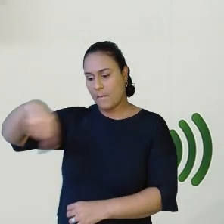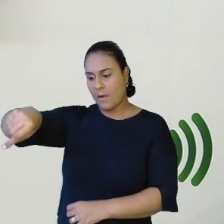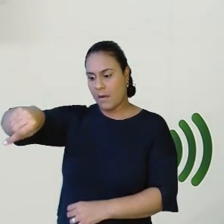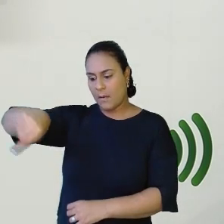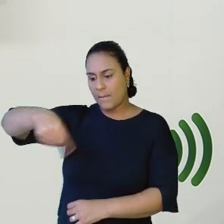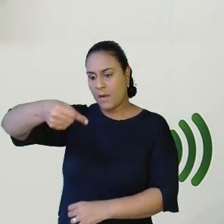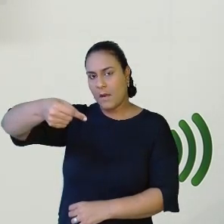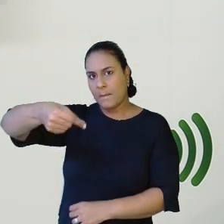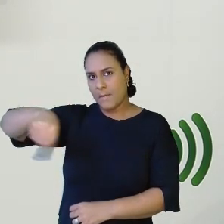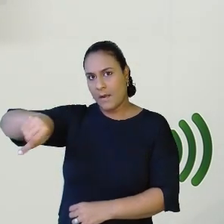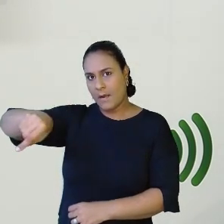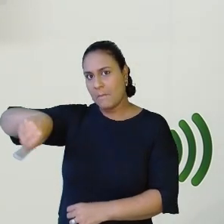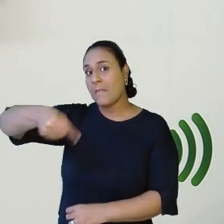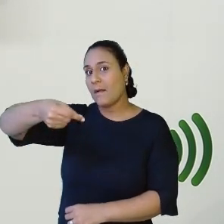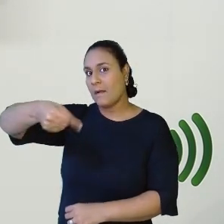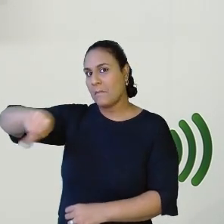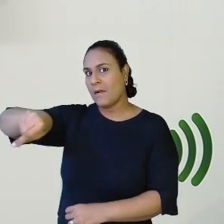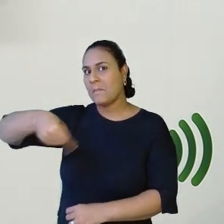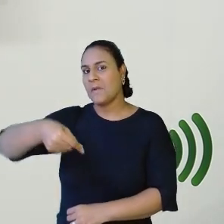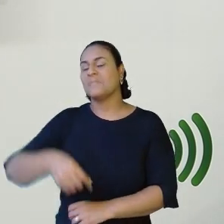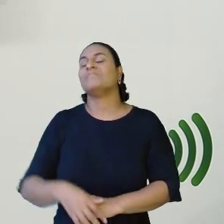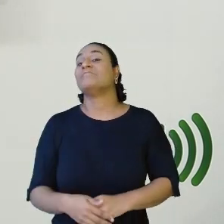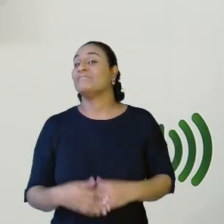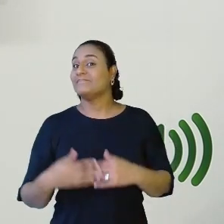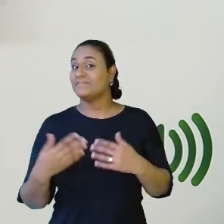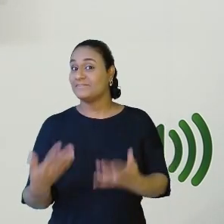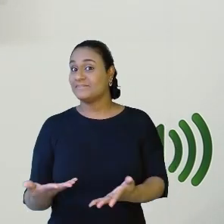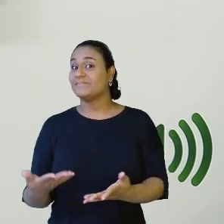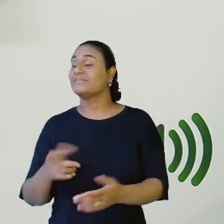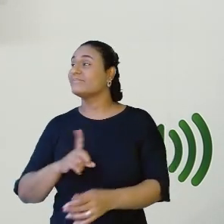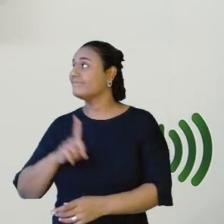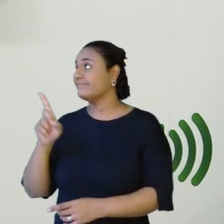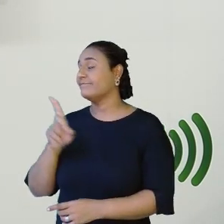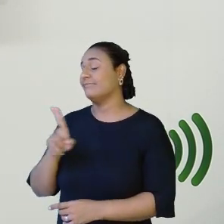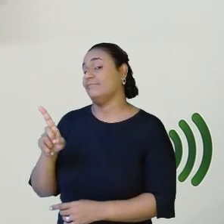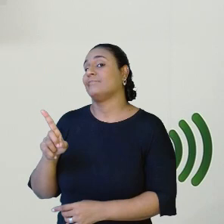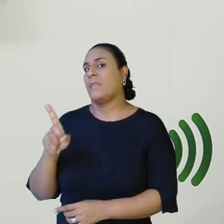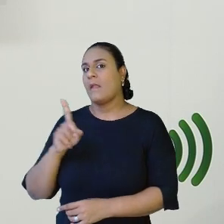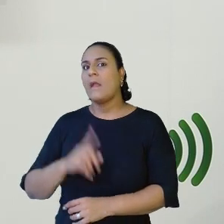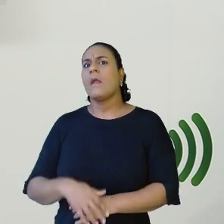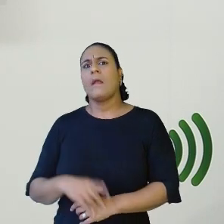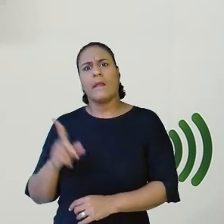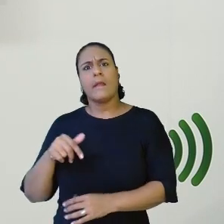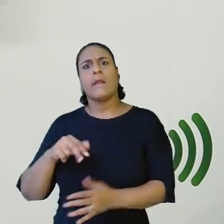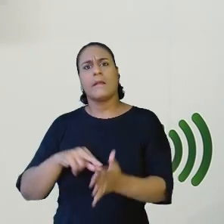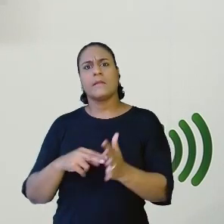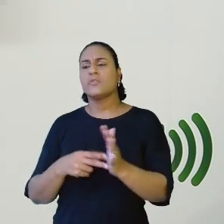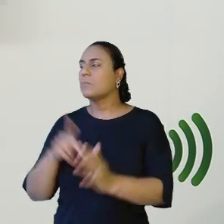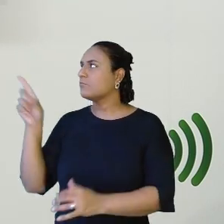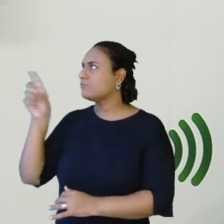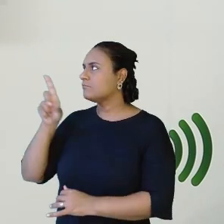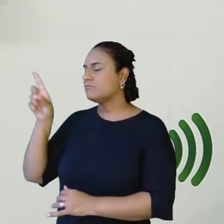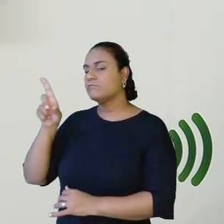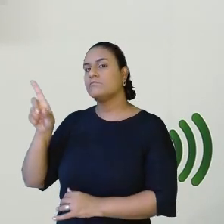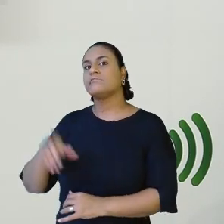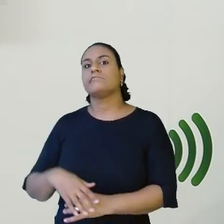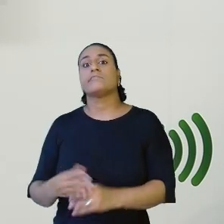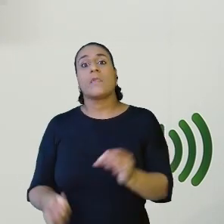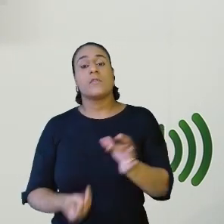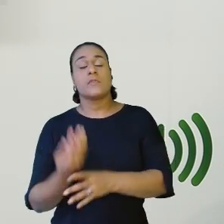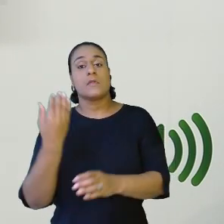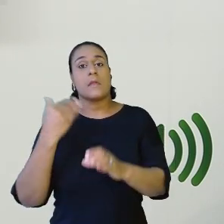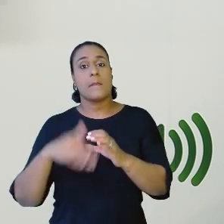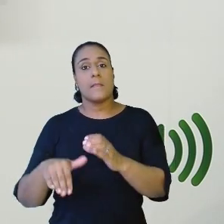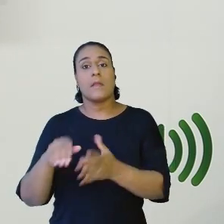um objeto, para um lado e para o outro. Então, justamente, isso é o cyberpoema. São poemas construídos em meios